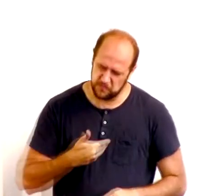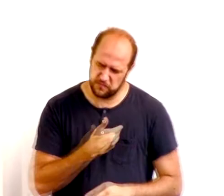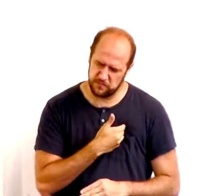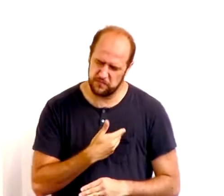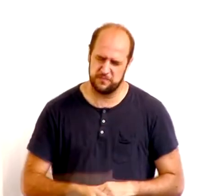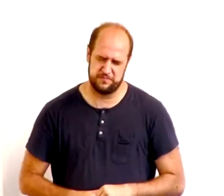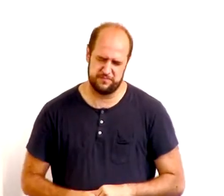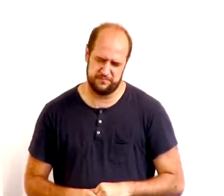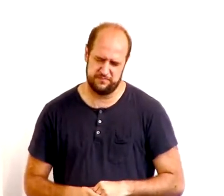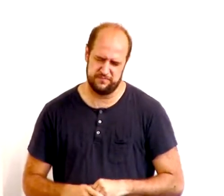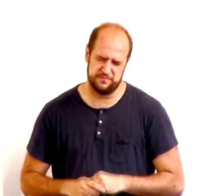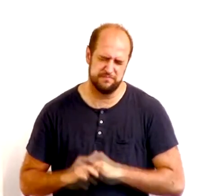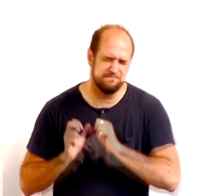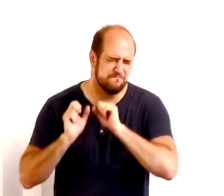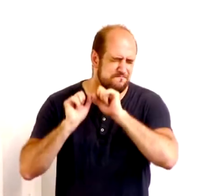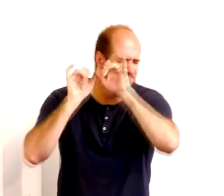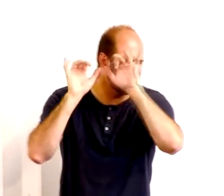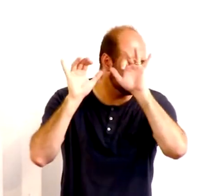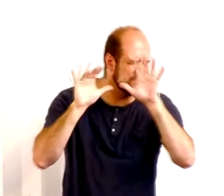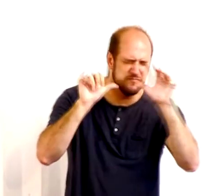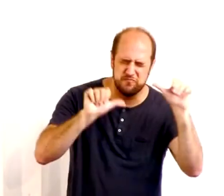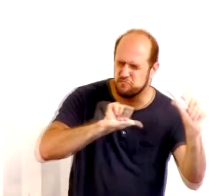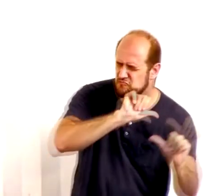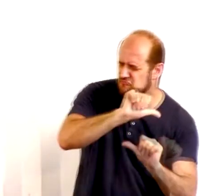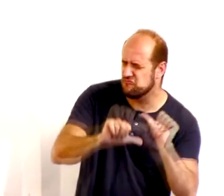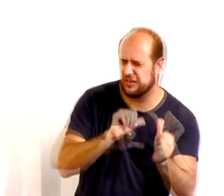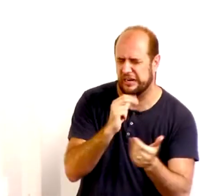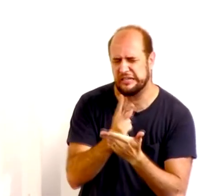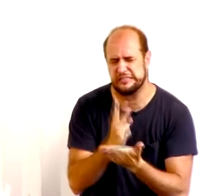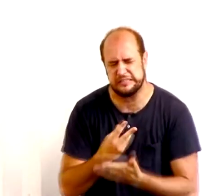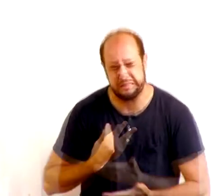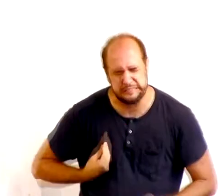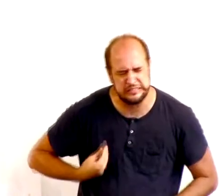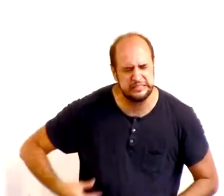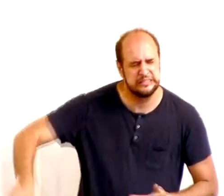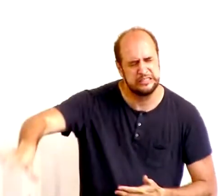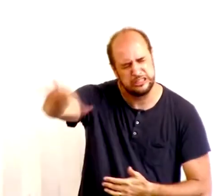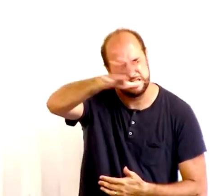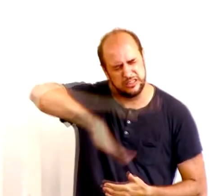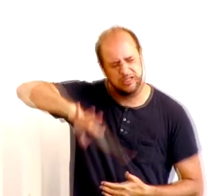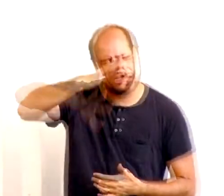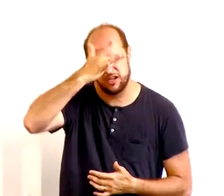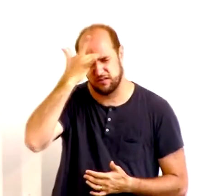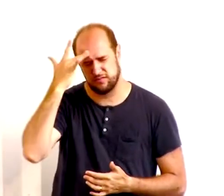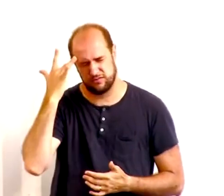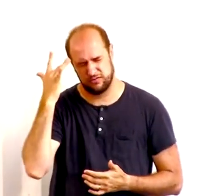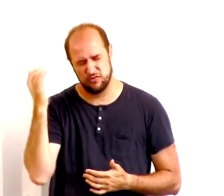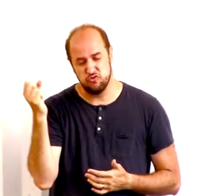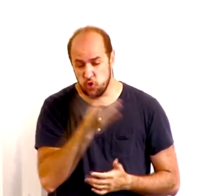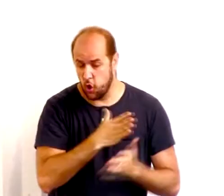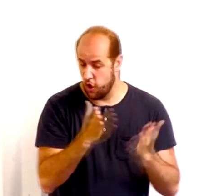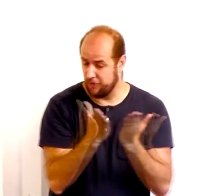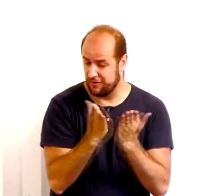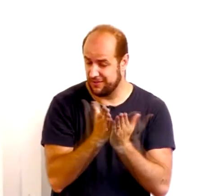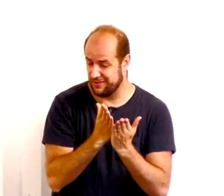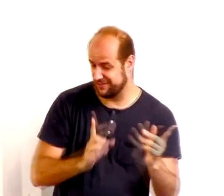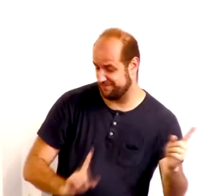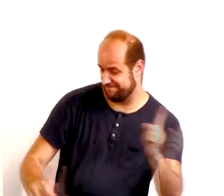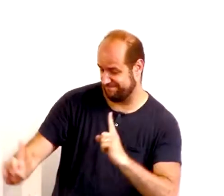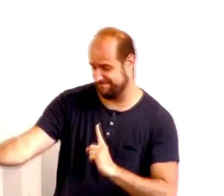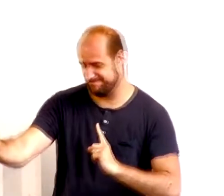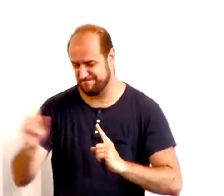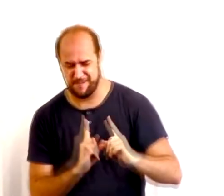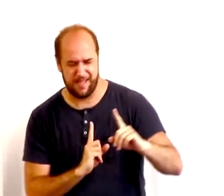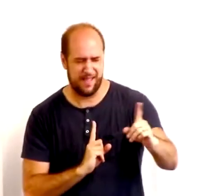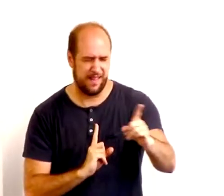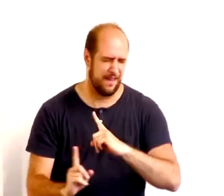Senhor. Pelas grandes transformações que o Senhor tem nos dado. Pelas novas conversões que o Senhor tem nos dado.